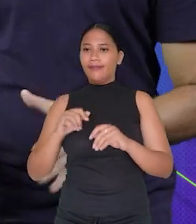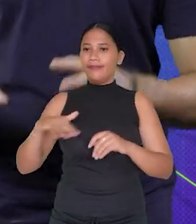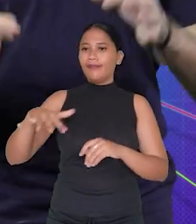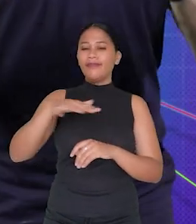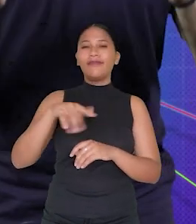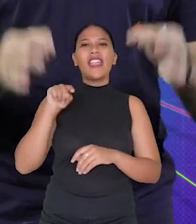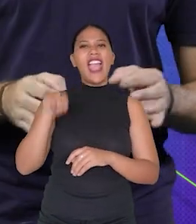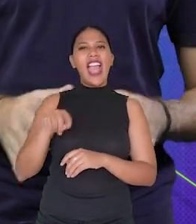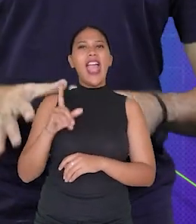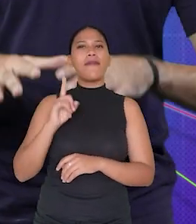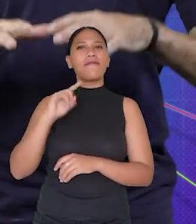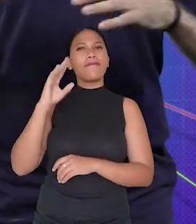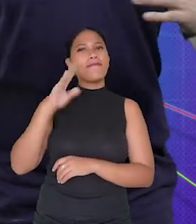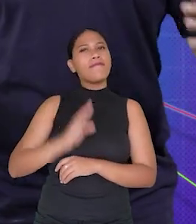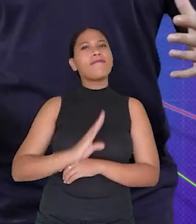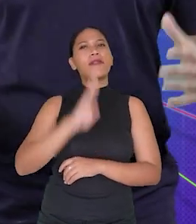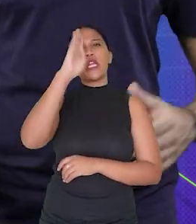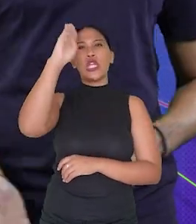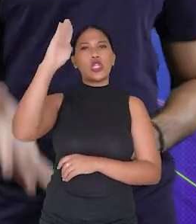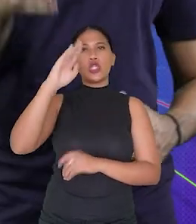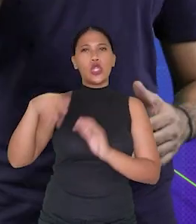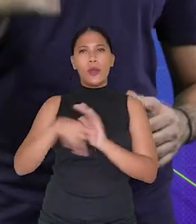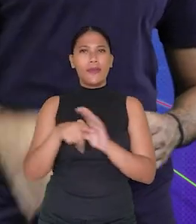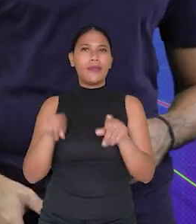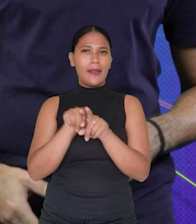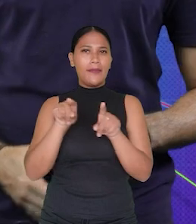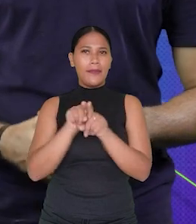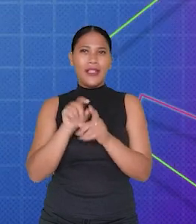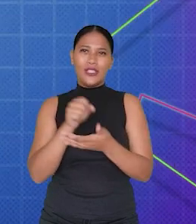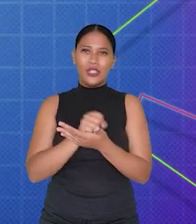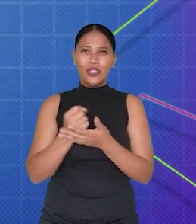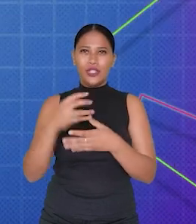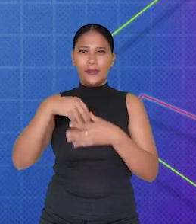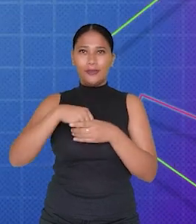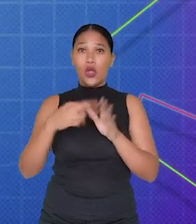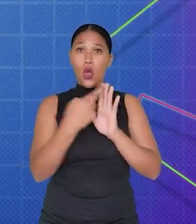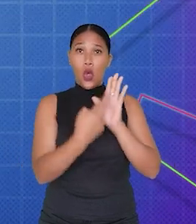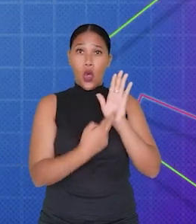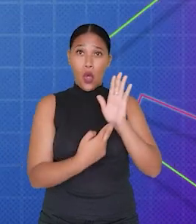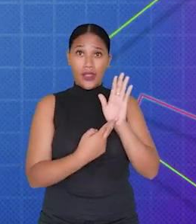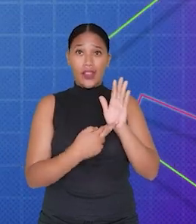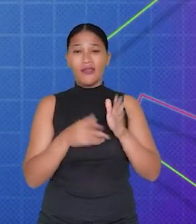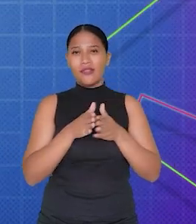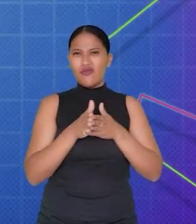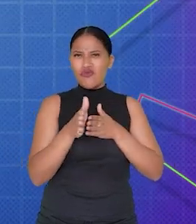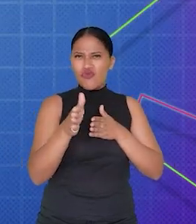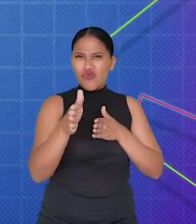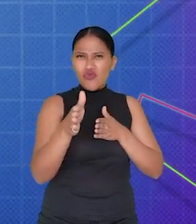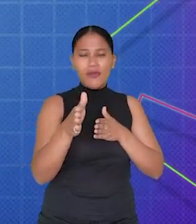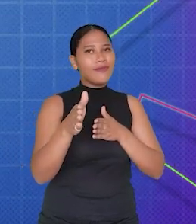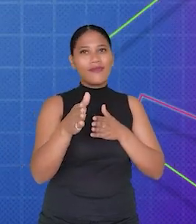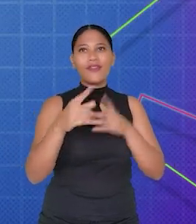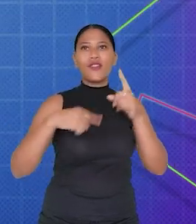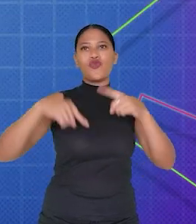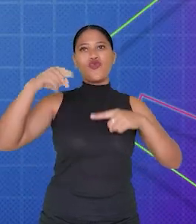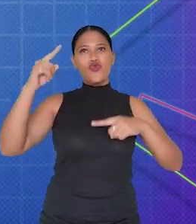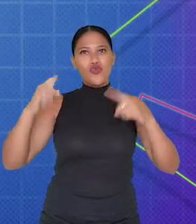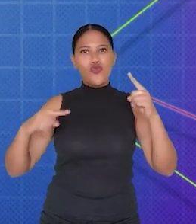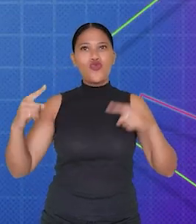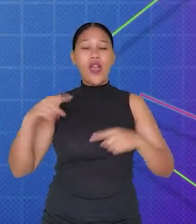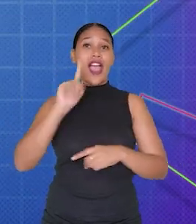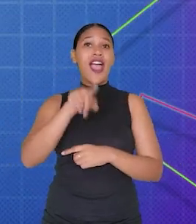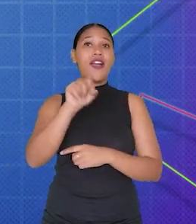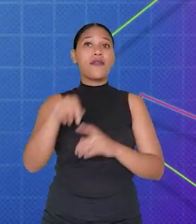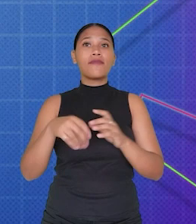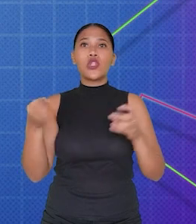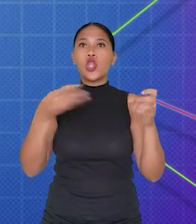tornando-os parte fundamental de uma história bem-sucedida em jogos. Roteiros não lineares. Os roteiros não lineares são